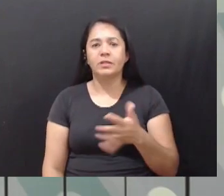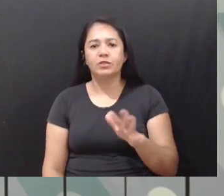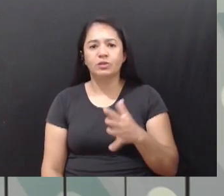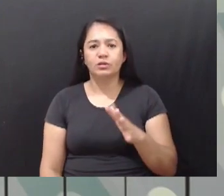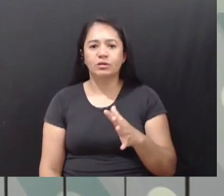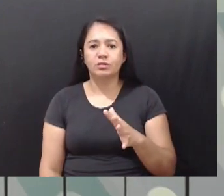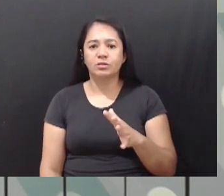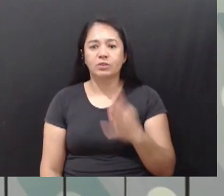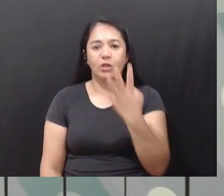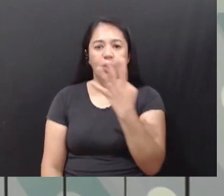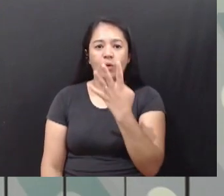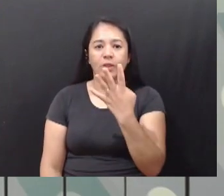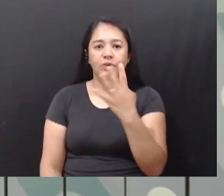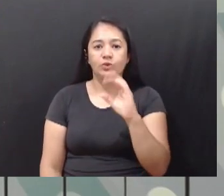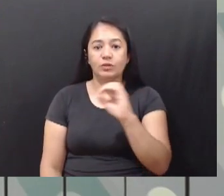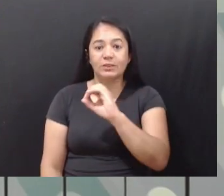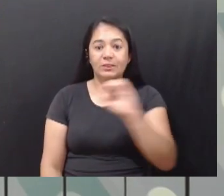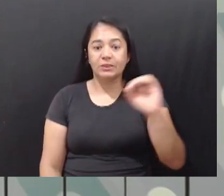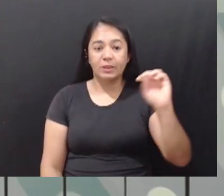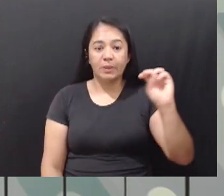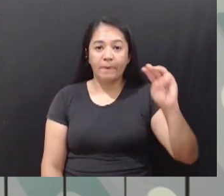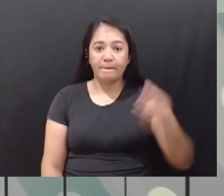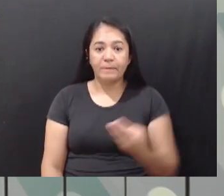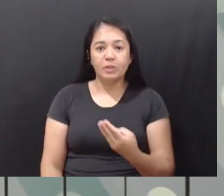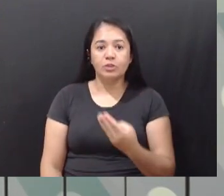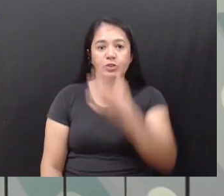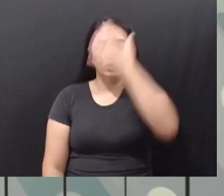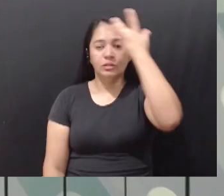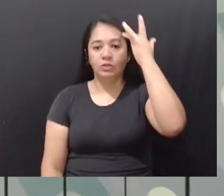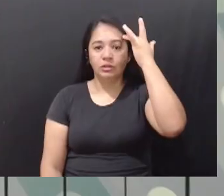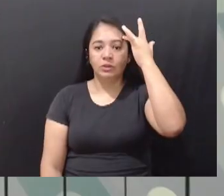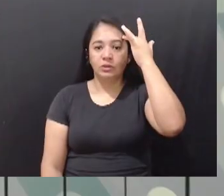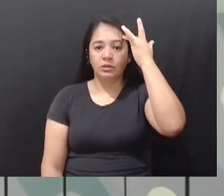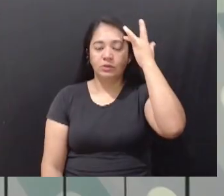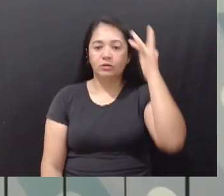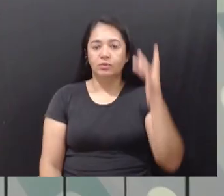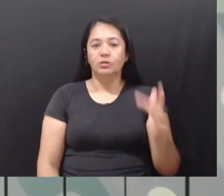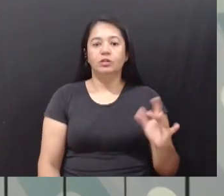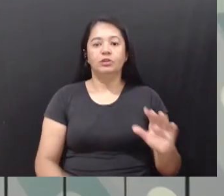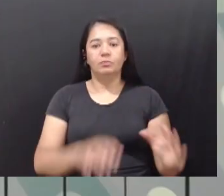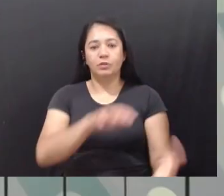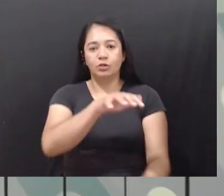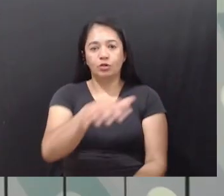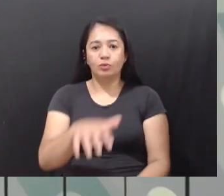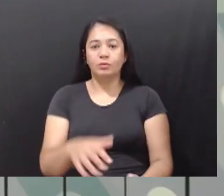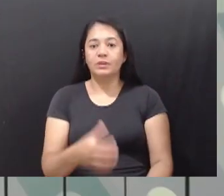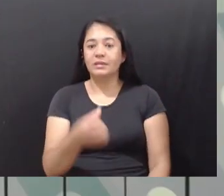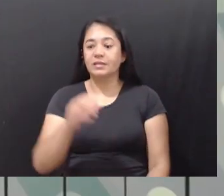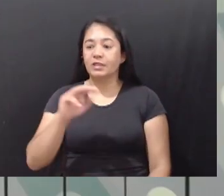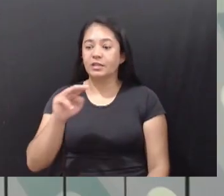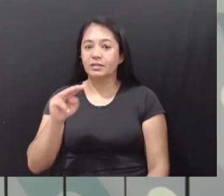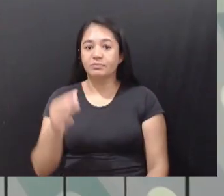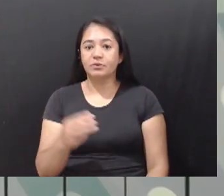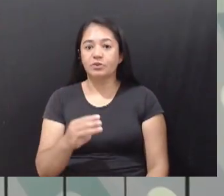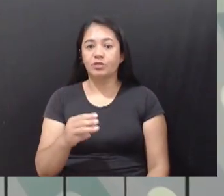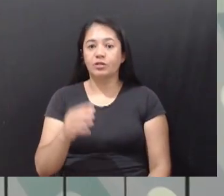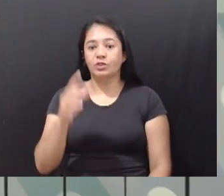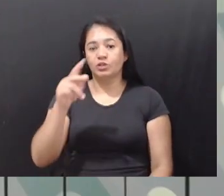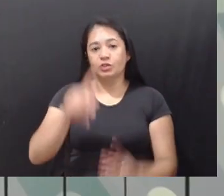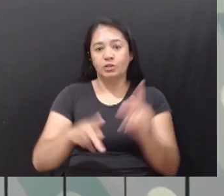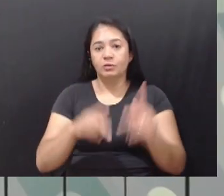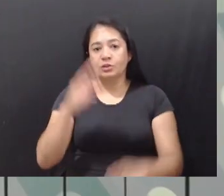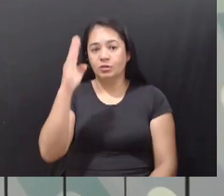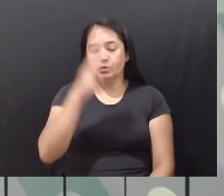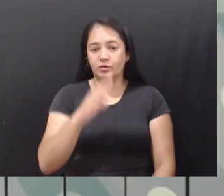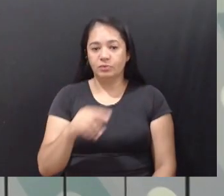africana, asiática e mediterrânea. Estima-se que mais de 400 milhões de pessoas no mundo, incluindo cerca de